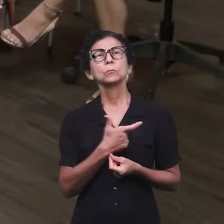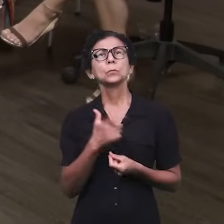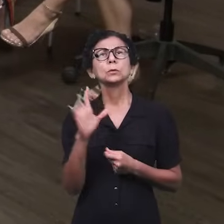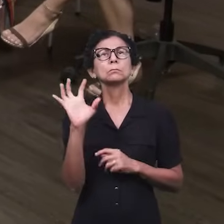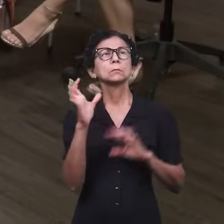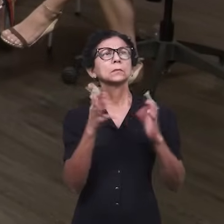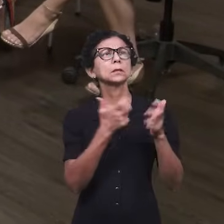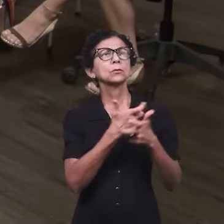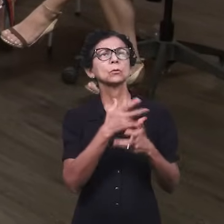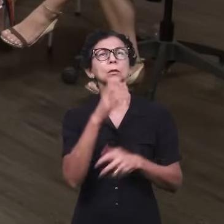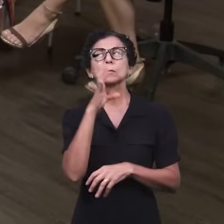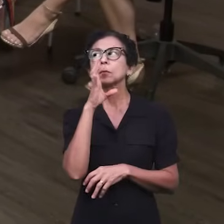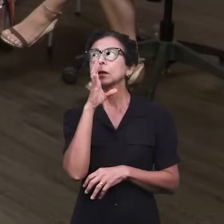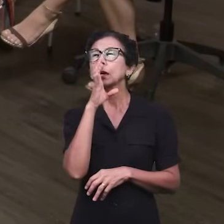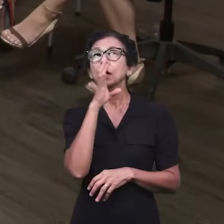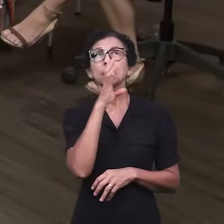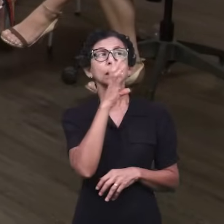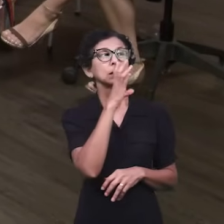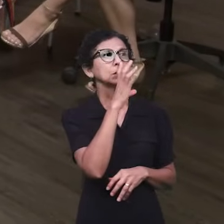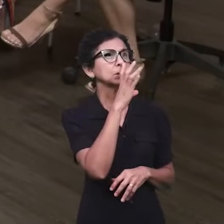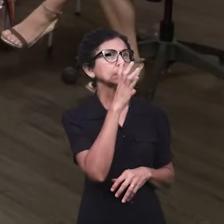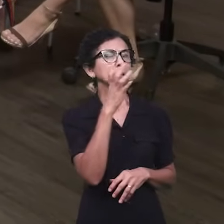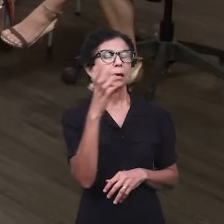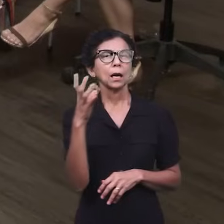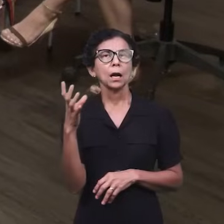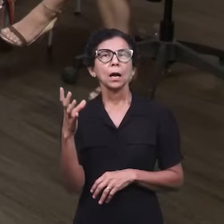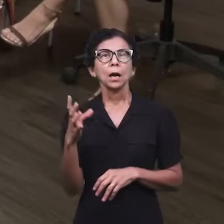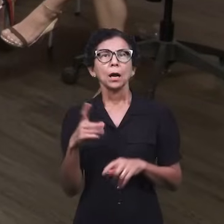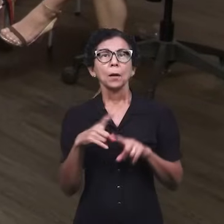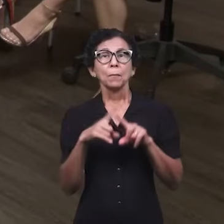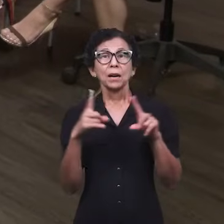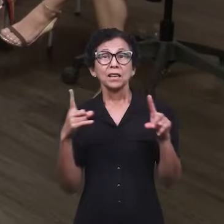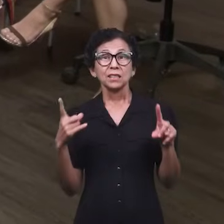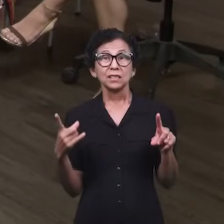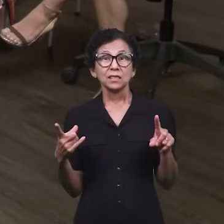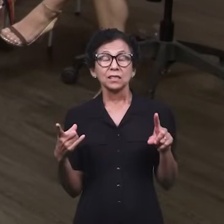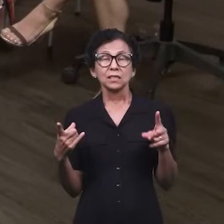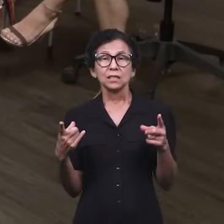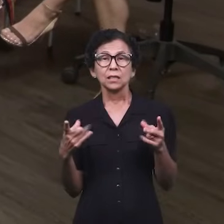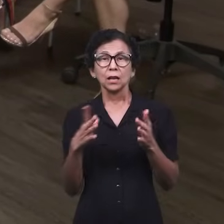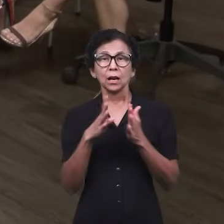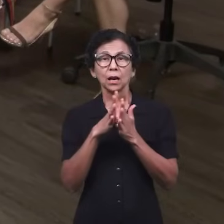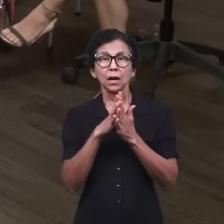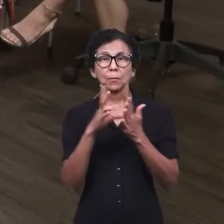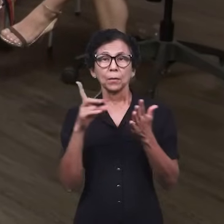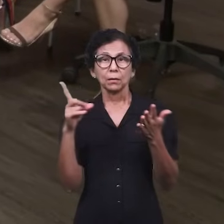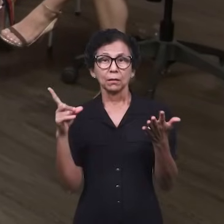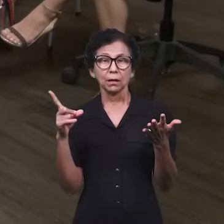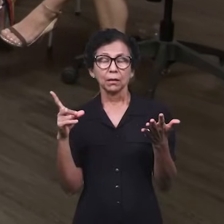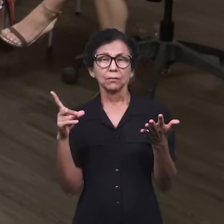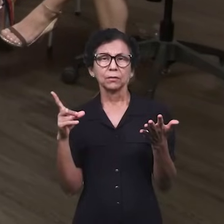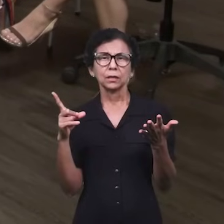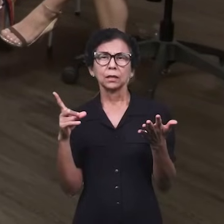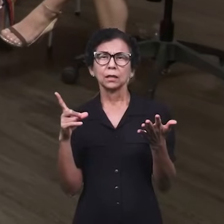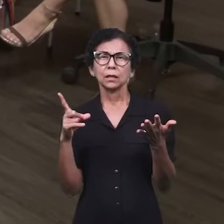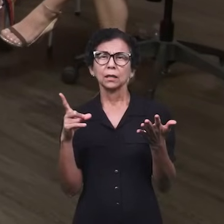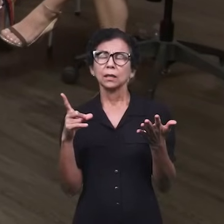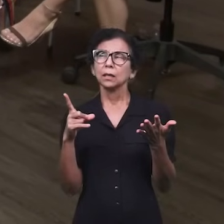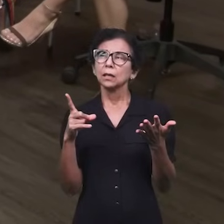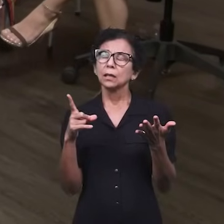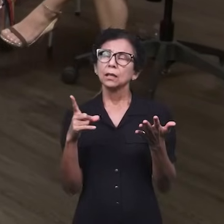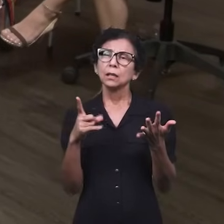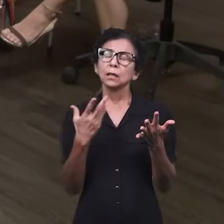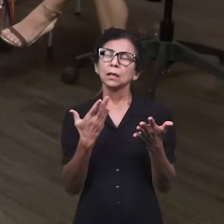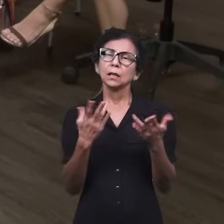me admirar mas eu saí encantado com a palavra eu fiquei encantado com aquilo que eu